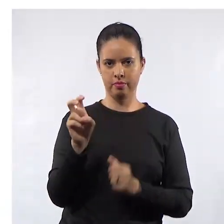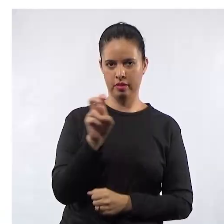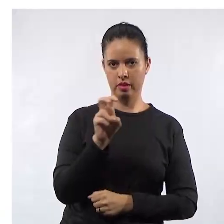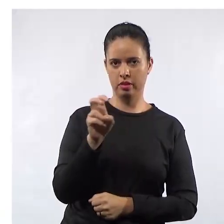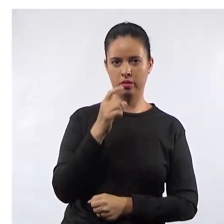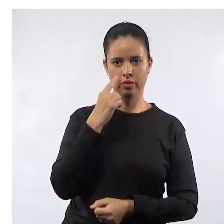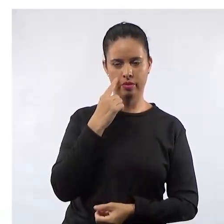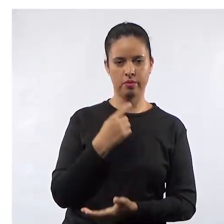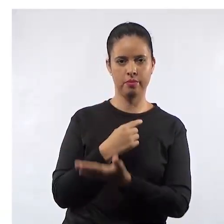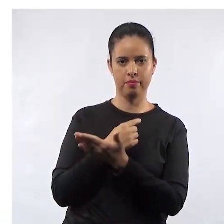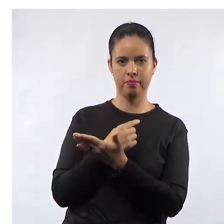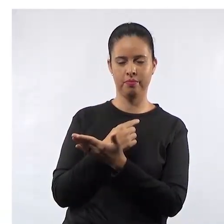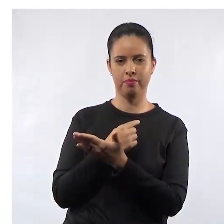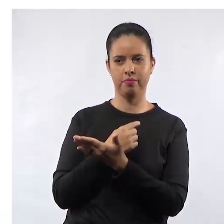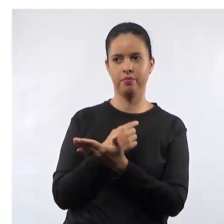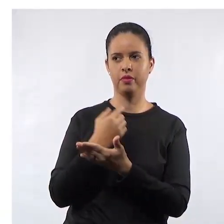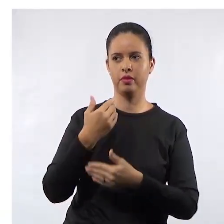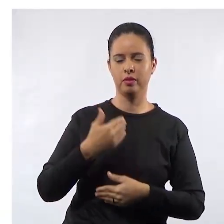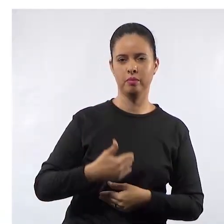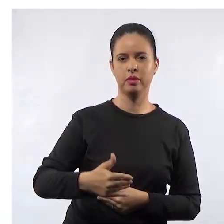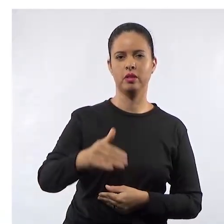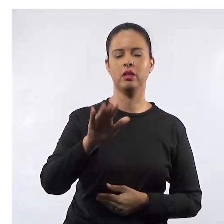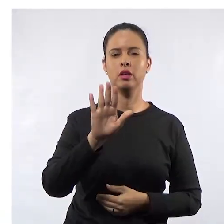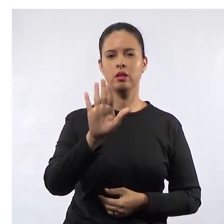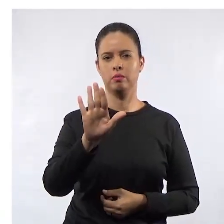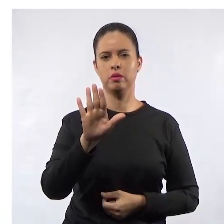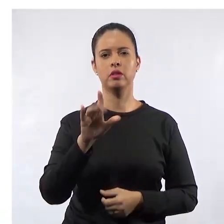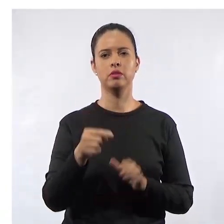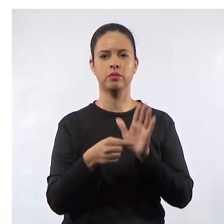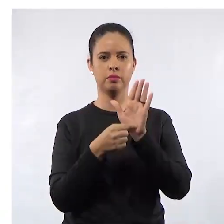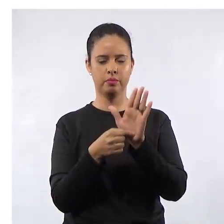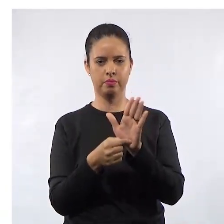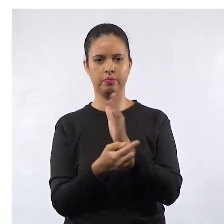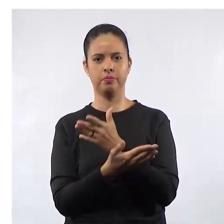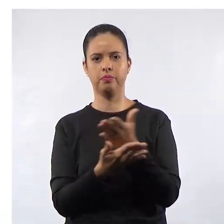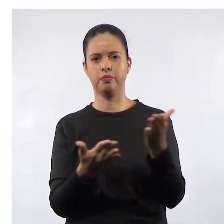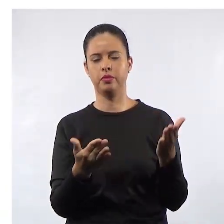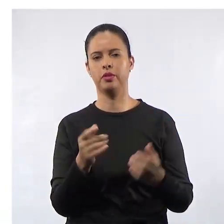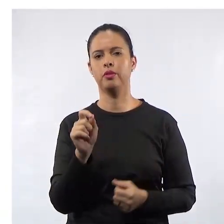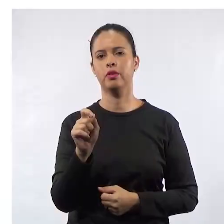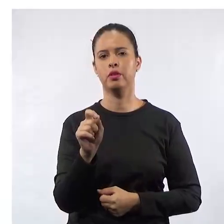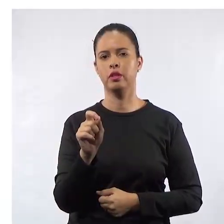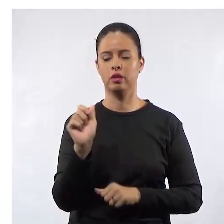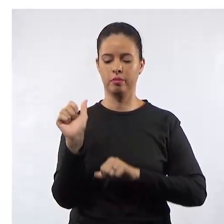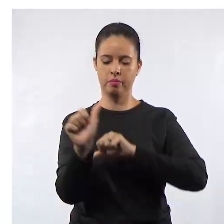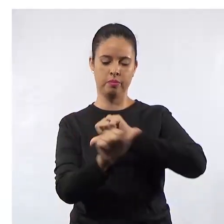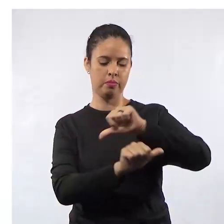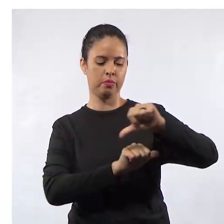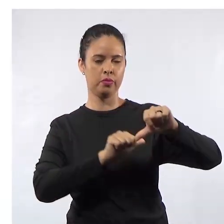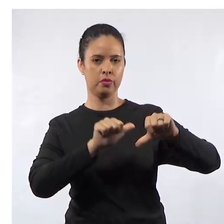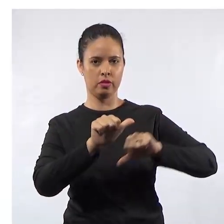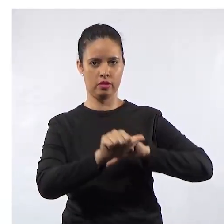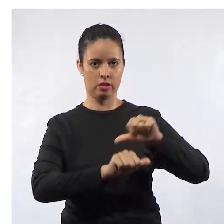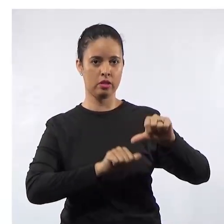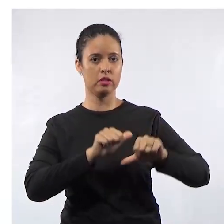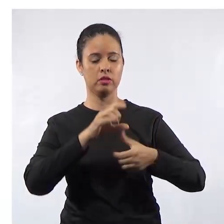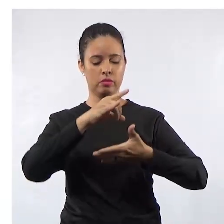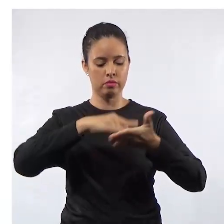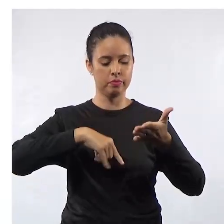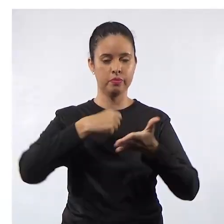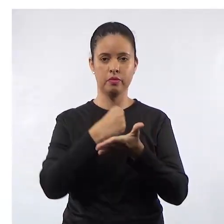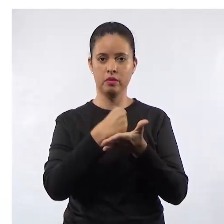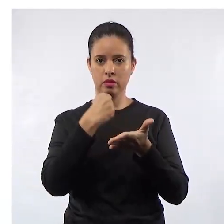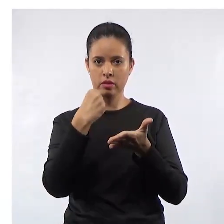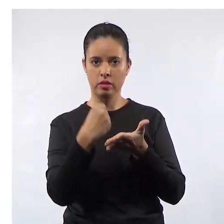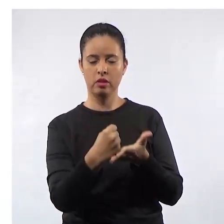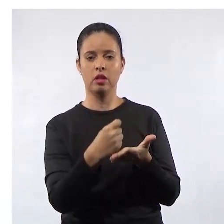Temos aí o inciso 5º aqui, pessoal, olha, eu ia passar, mas eu faço questão de trazer para vocês aqui, ó, a